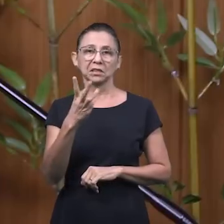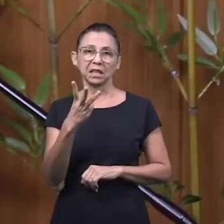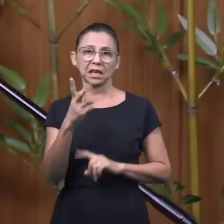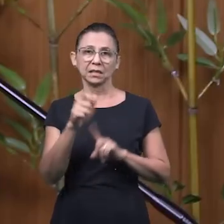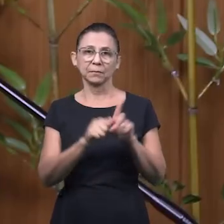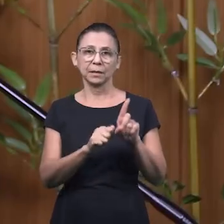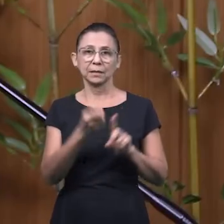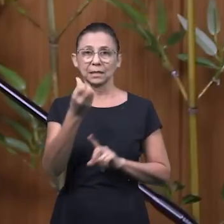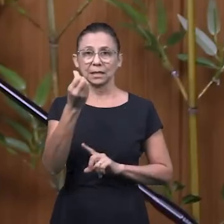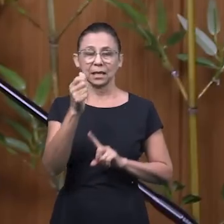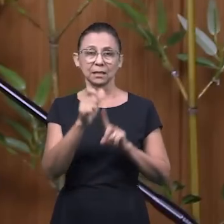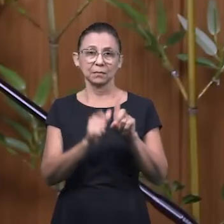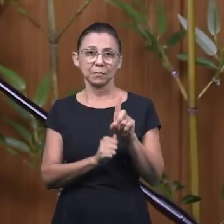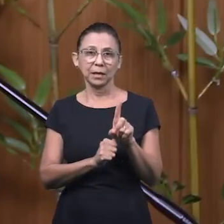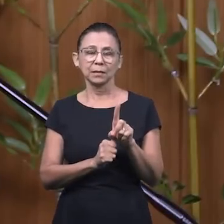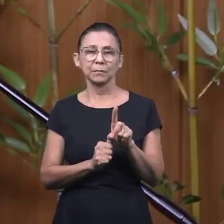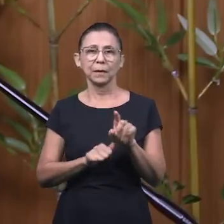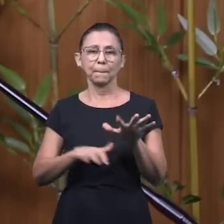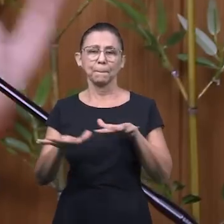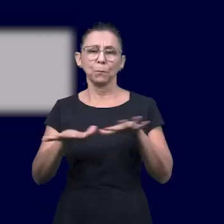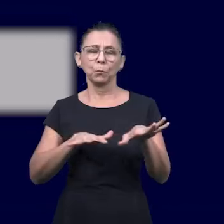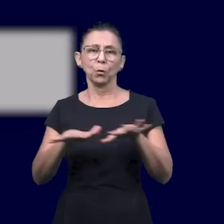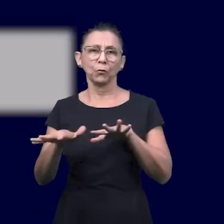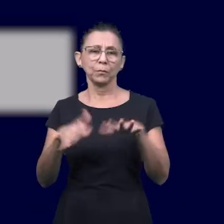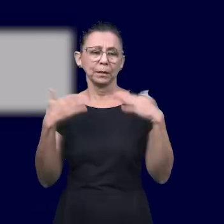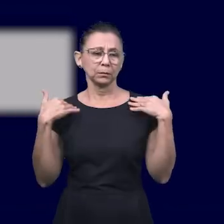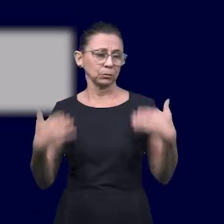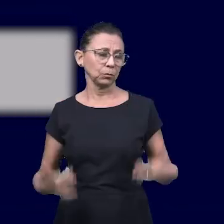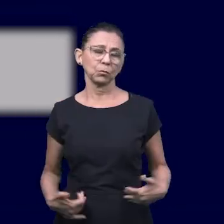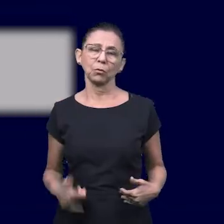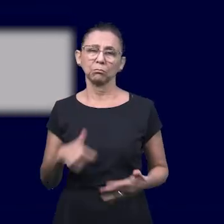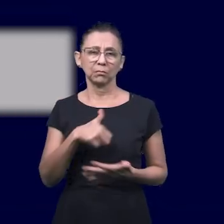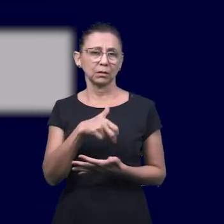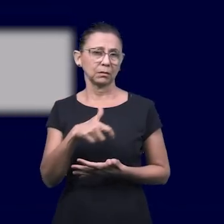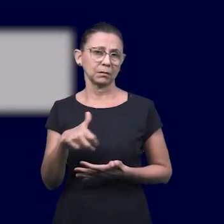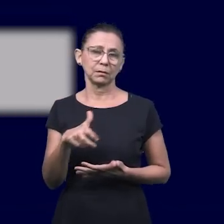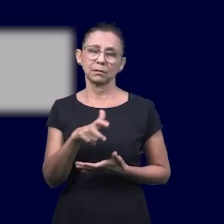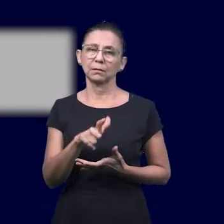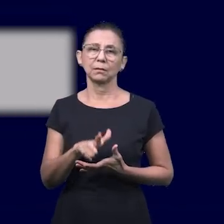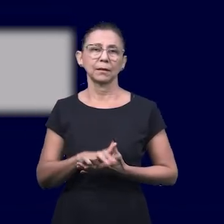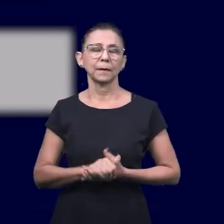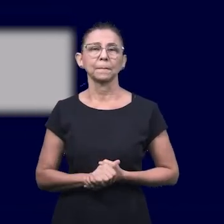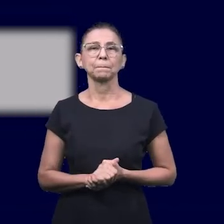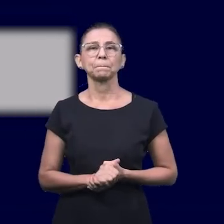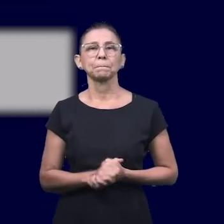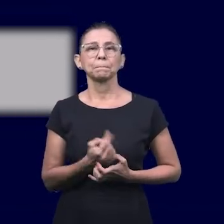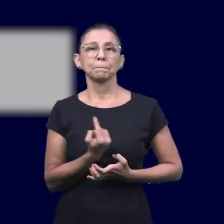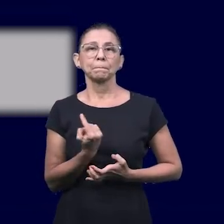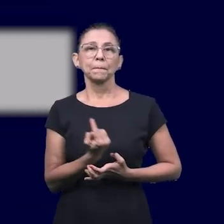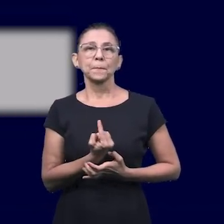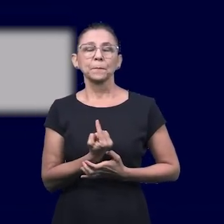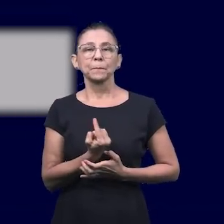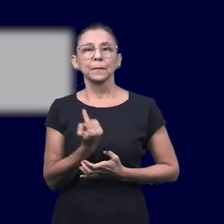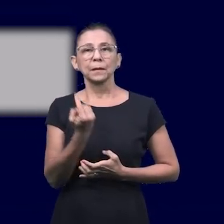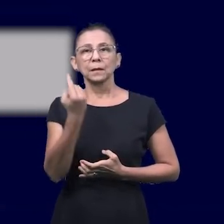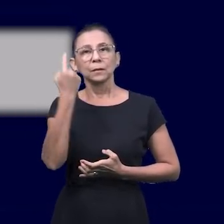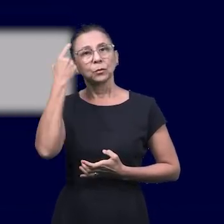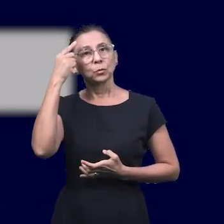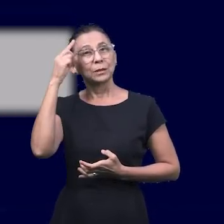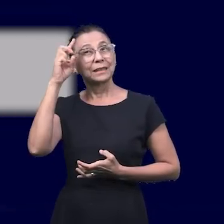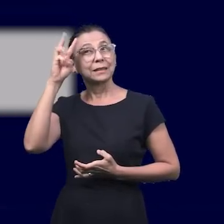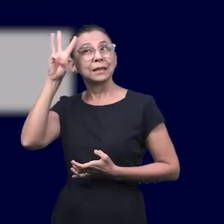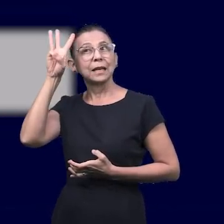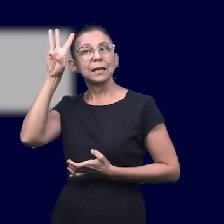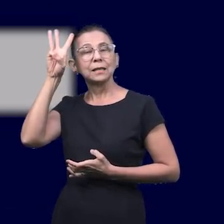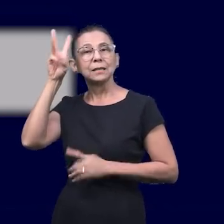se recuperar, para recuperar os movimentos naturais do corpo, né? Andar, fazer as coisas sozinha. Com 3 meses,